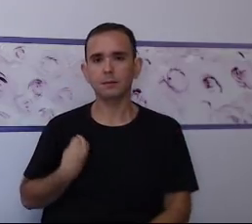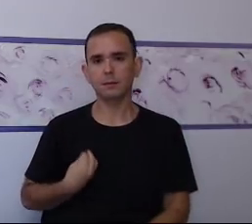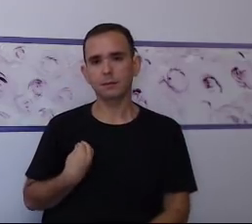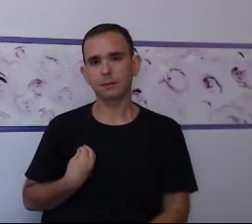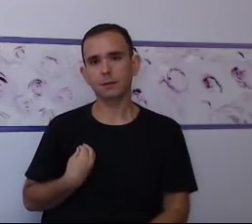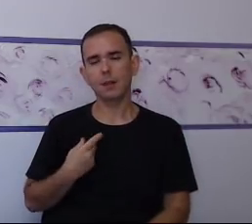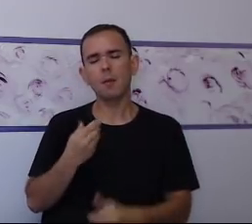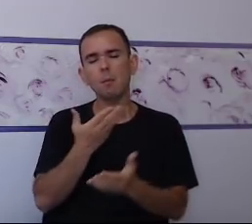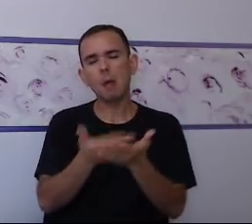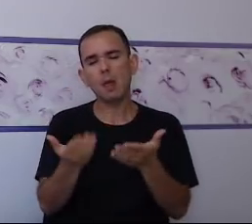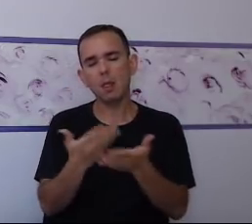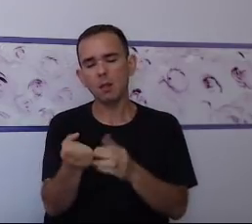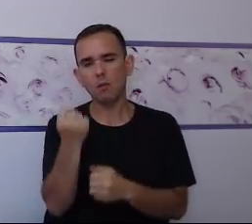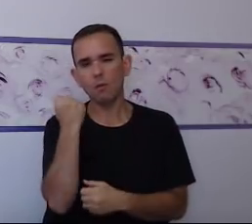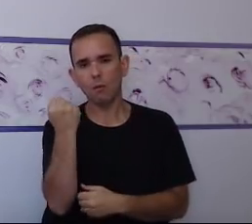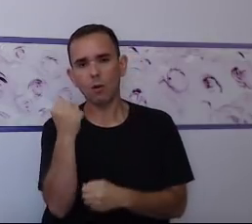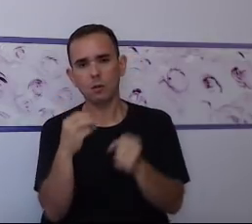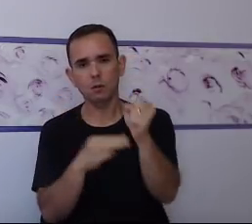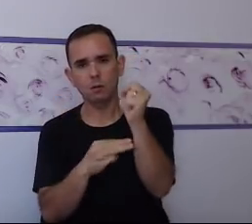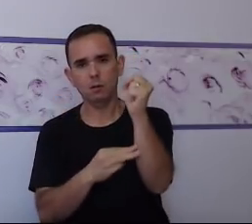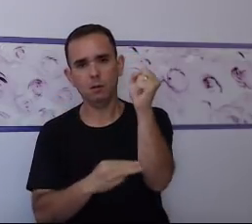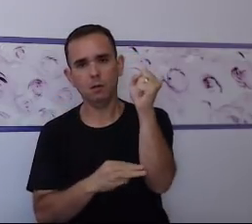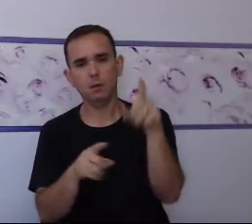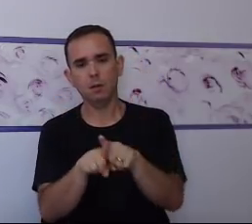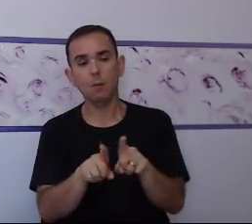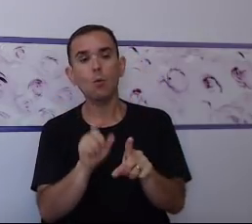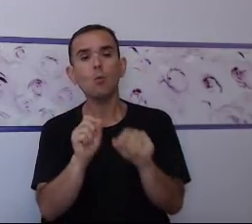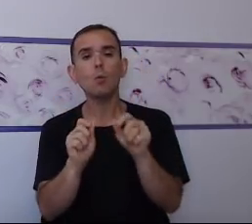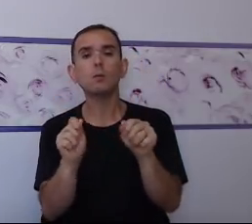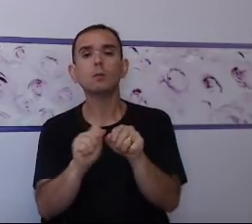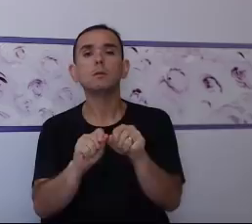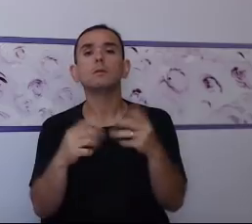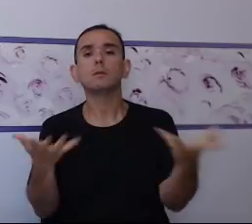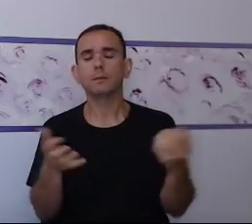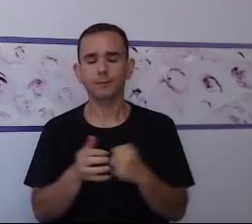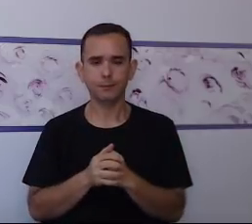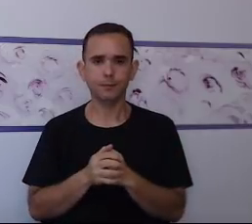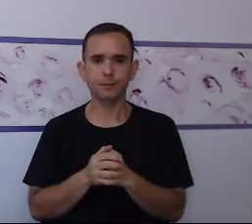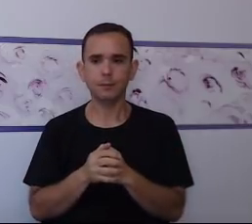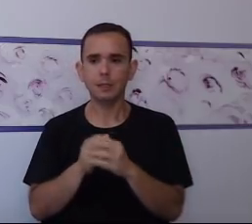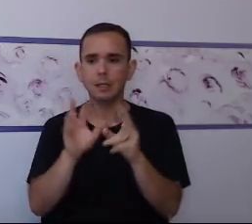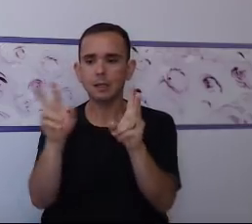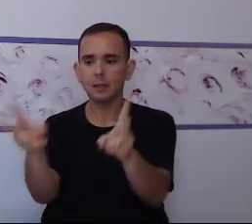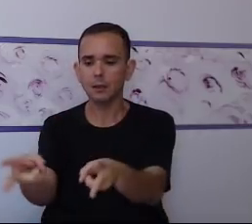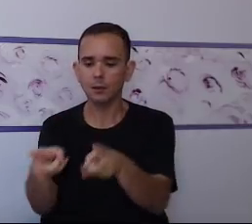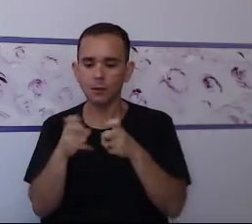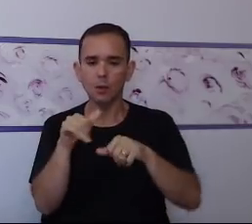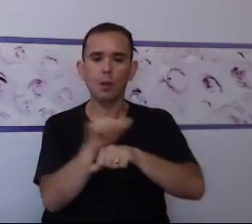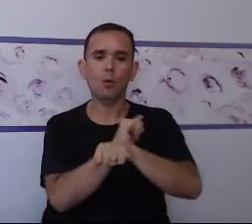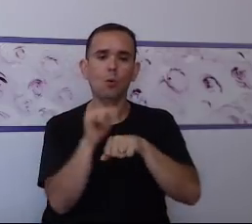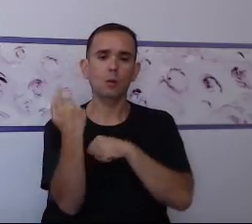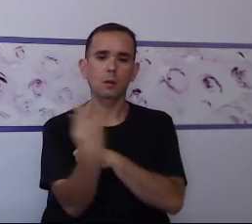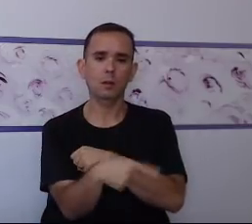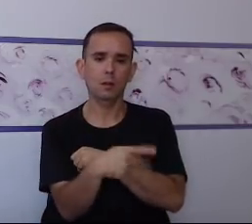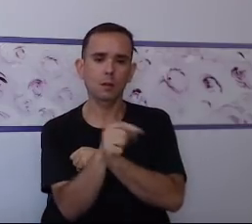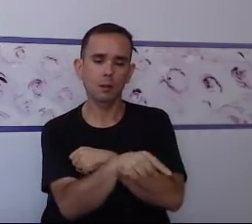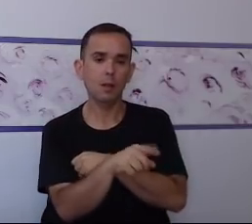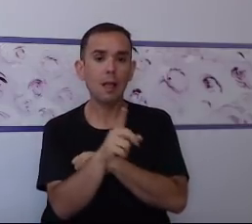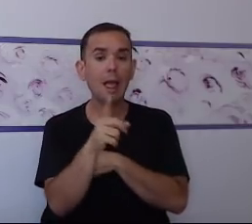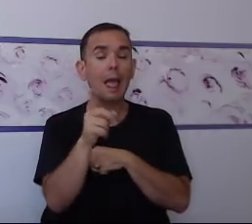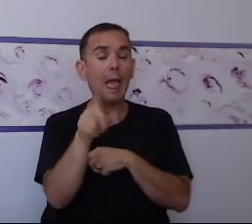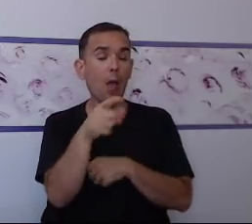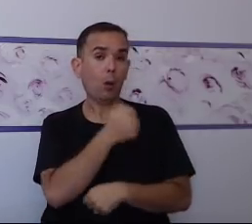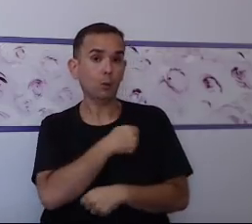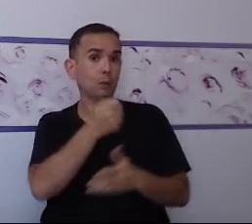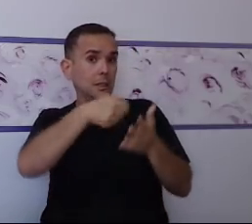vem perdendo força muscular. E aí, o que a gente tem que fazer? Trazer os recursos para ele, porque é um aluno que